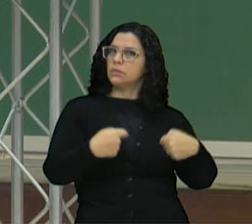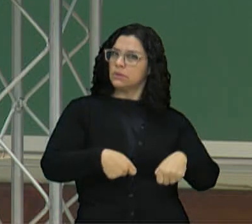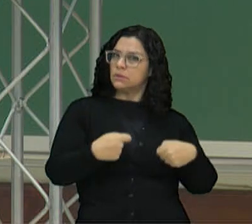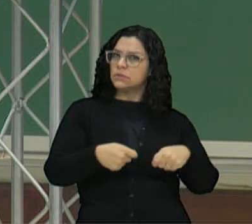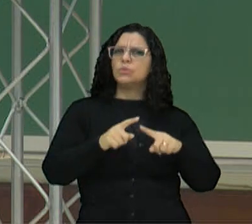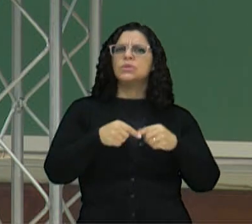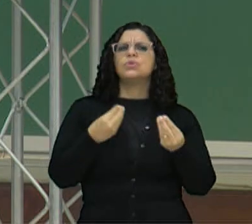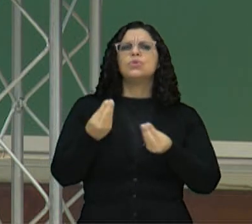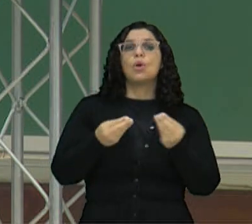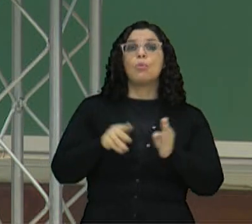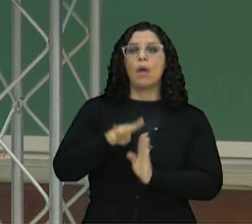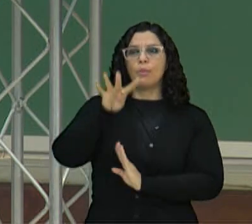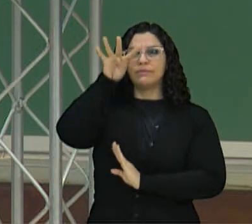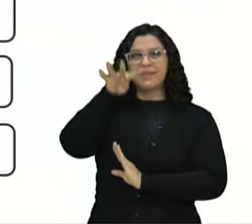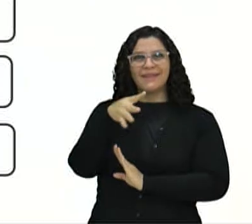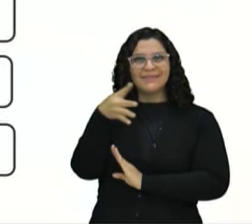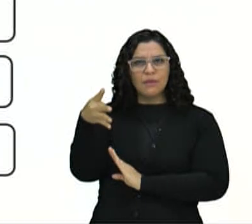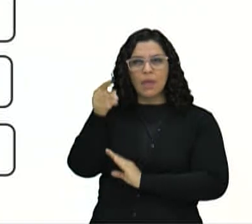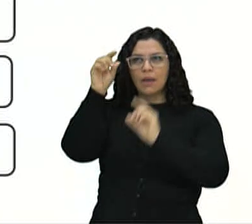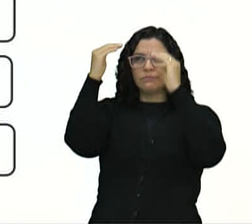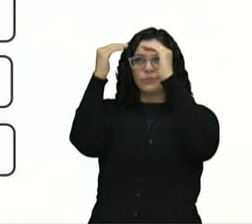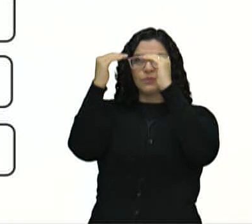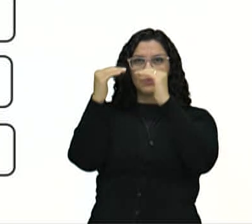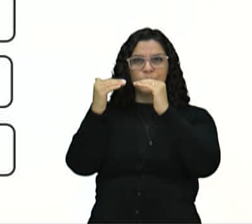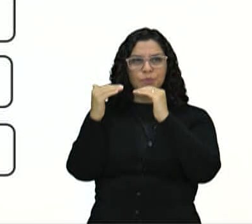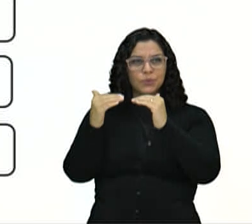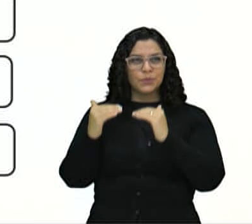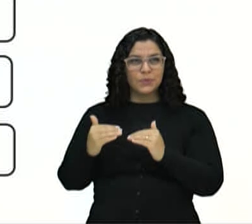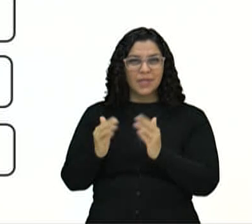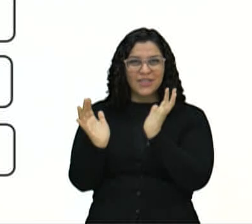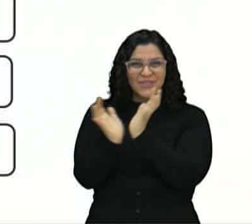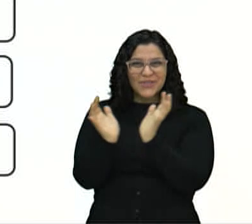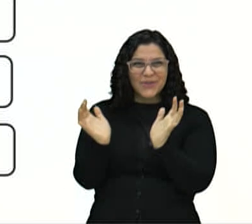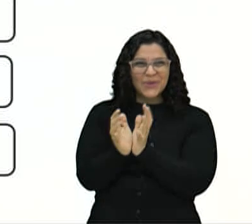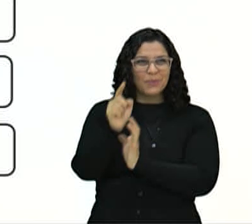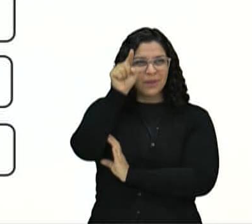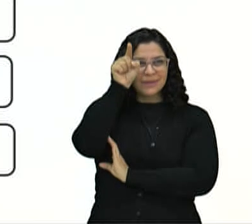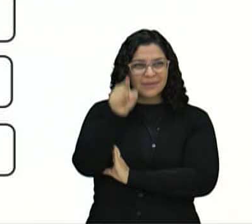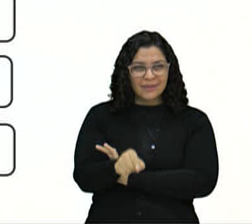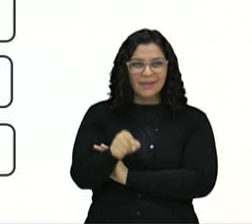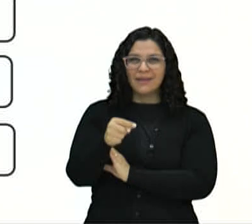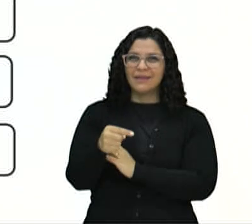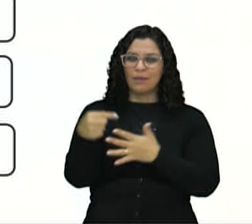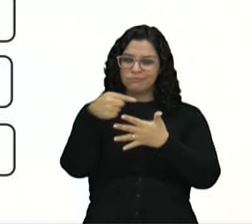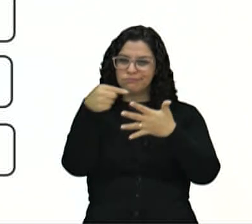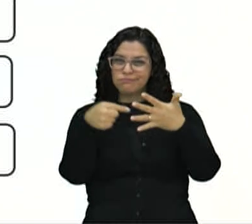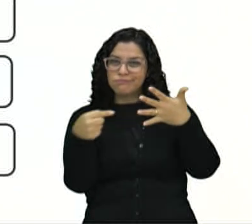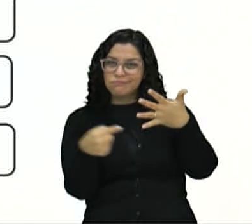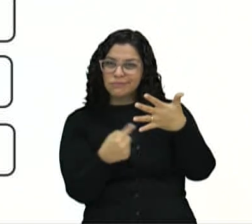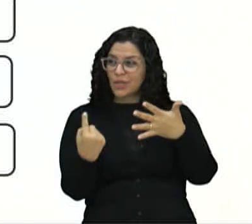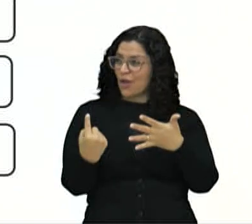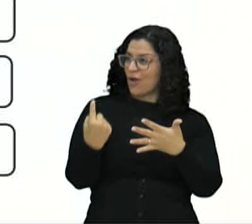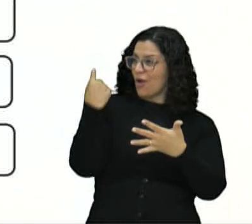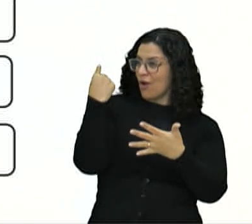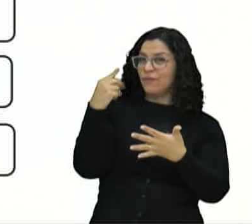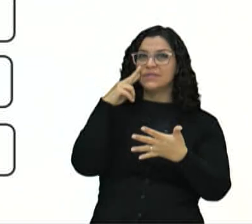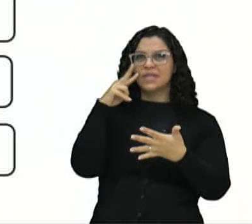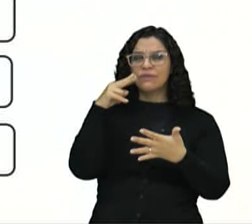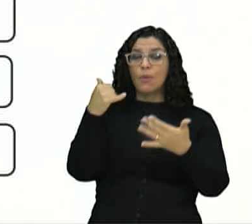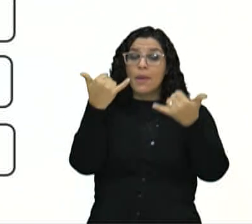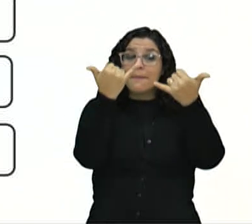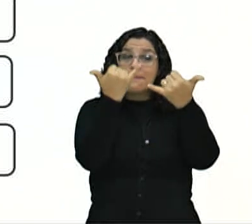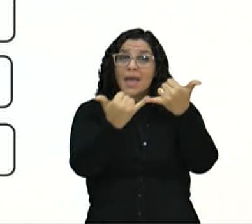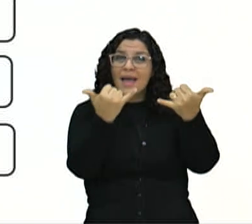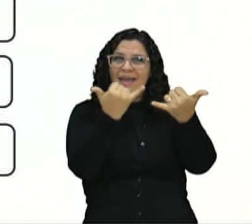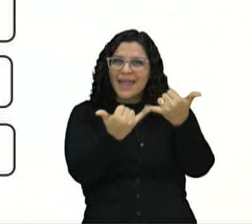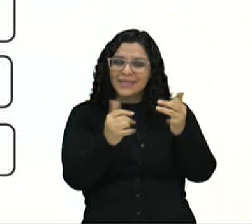Então, existe a classificação dos seres vivos que agrupa esses organismos conforme o seu grau de